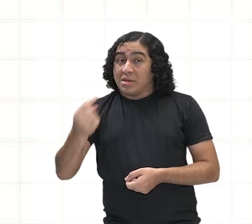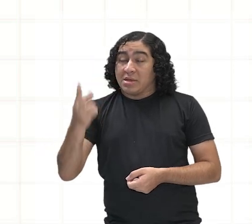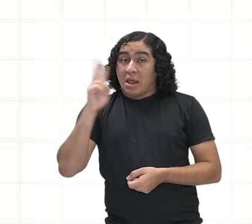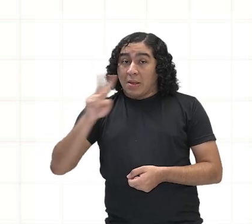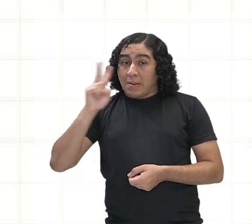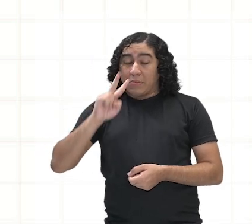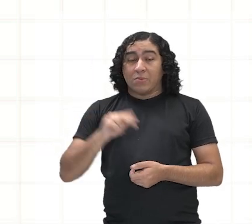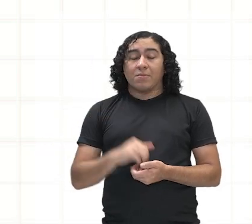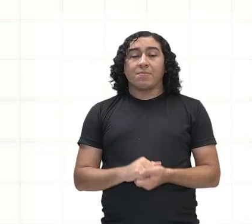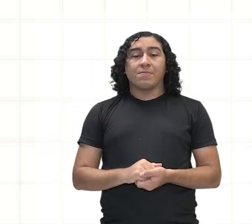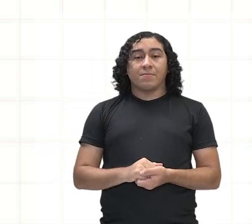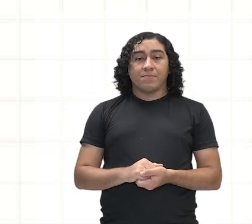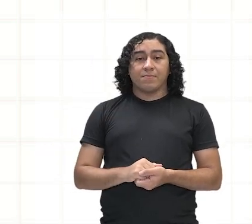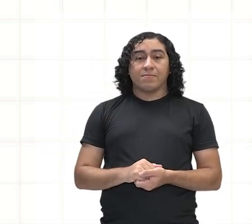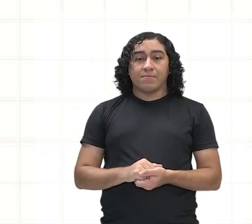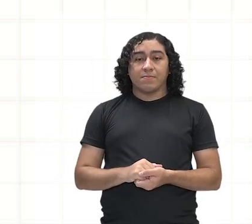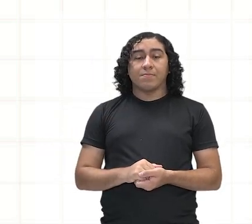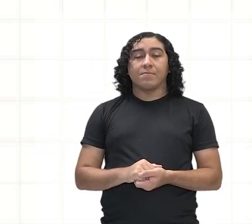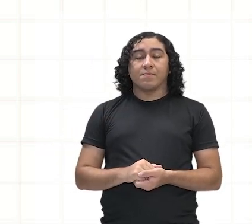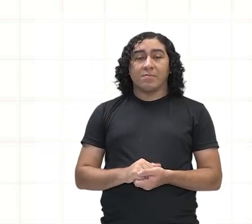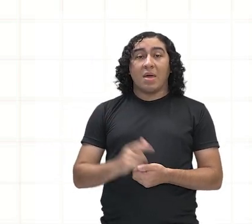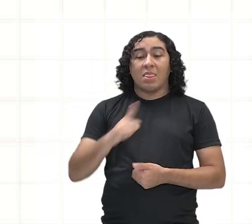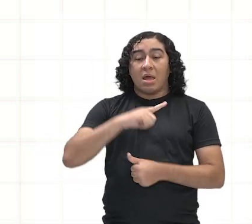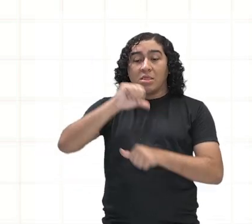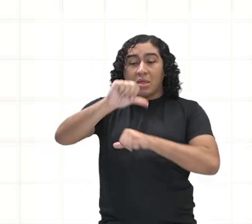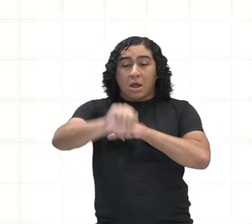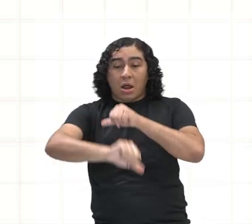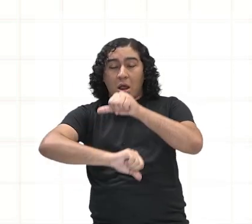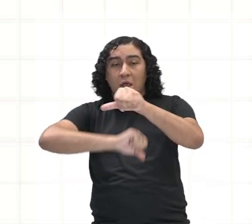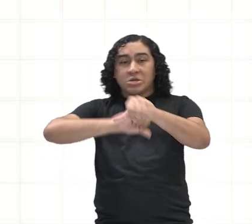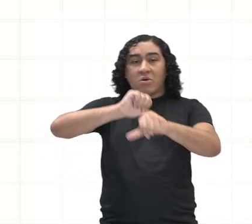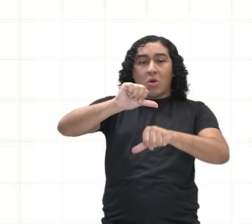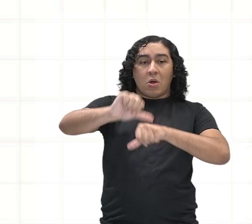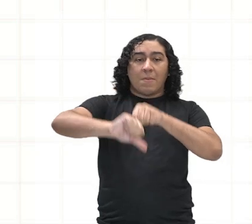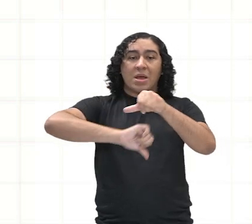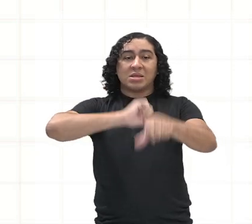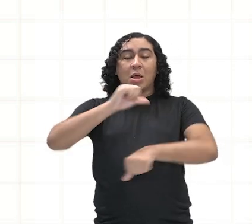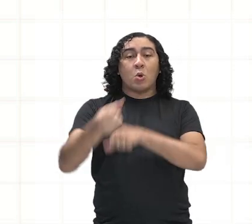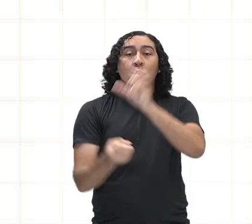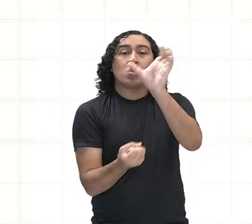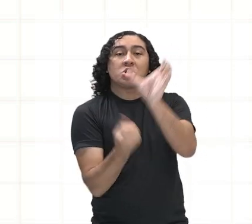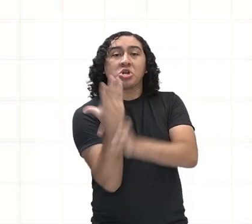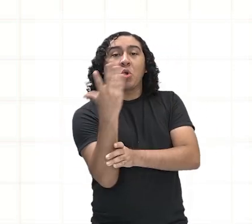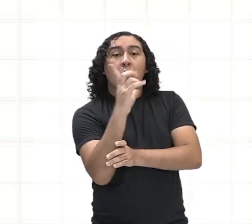Clístenes, tá? Fez reformas profundas, olha, ele criou a